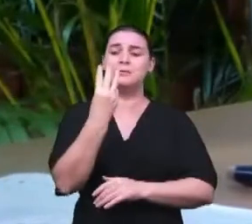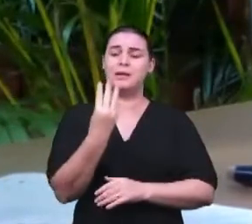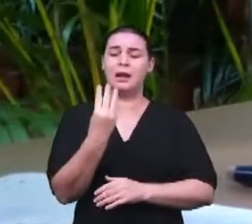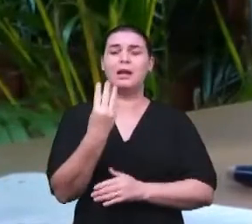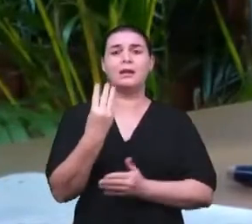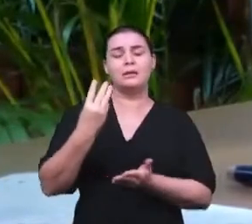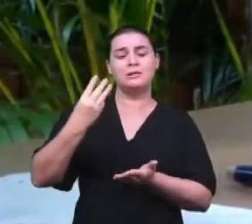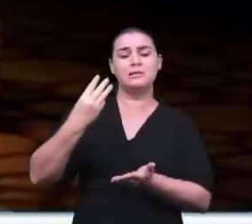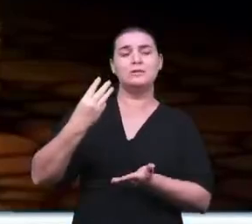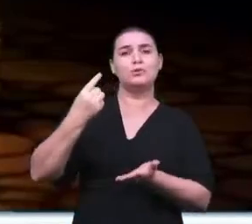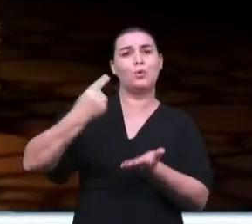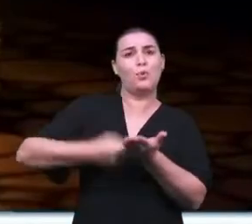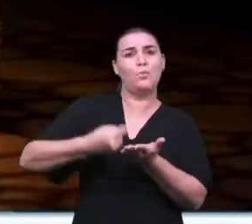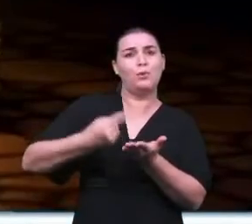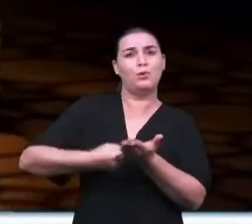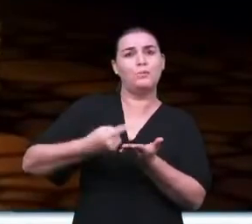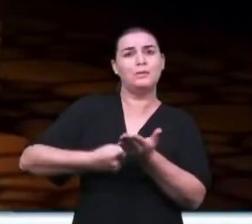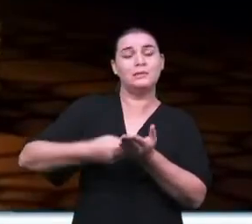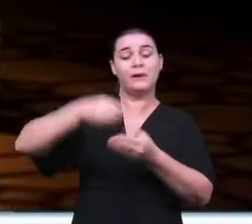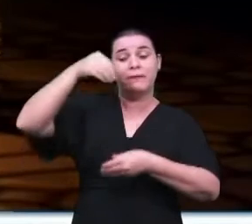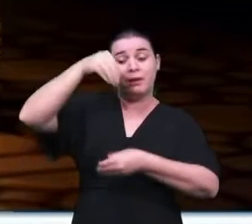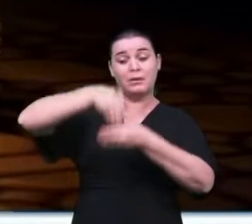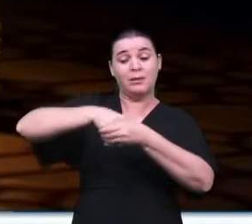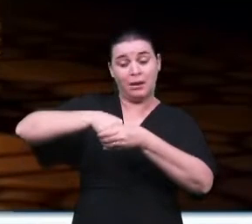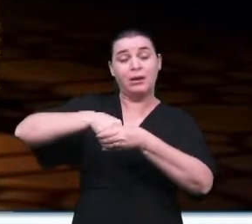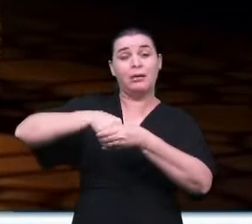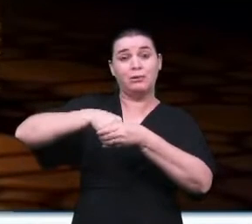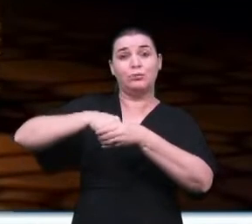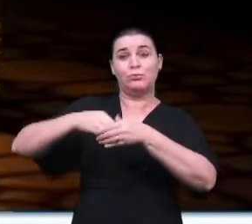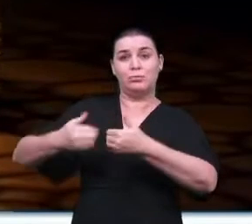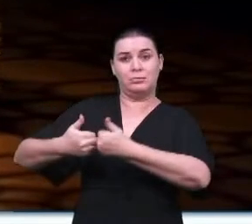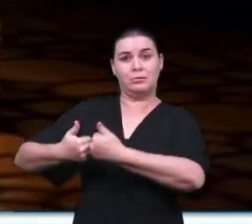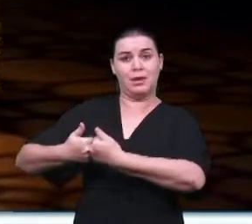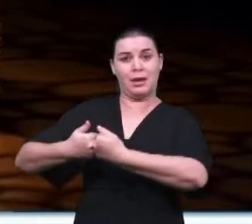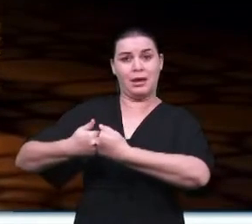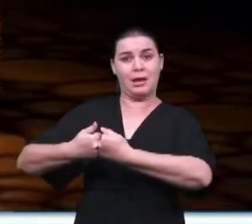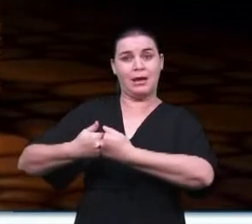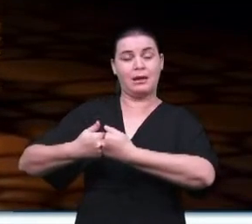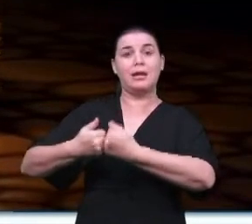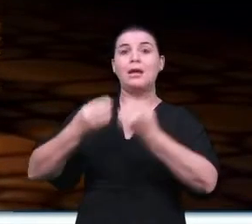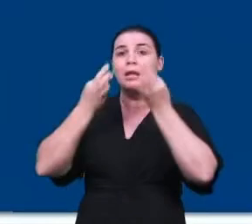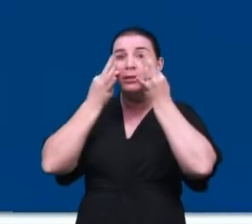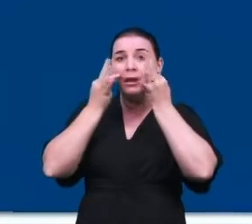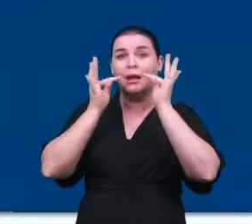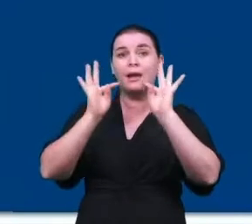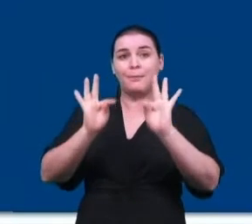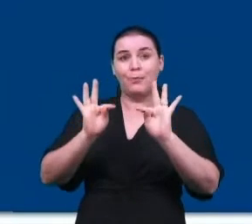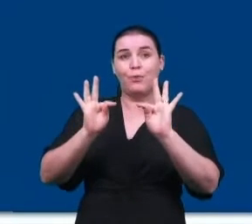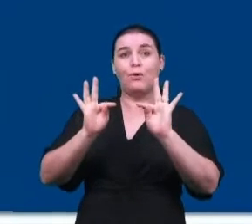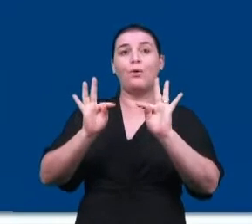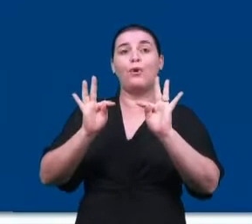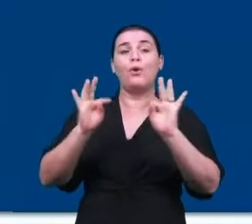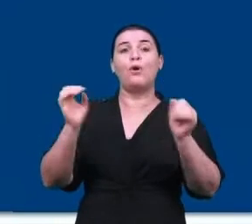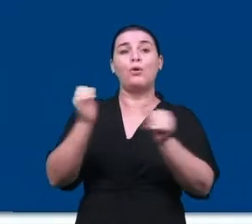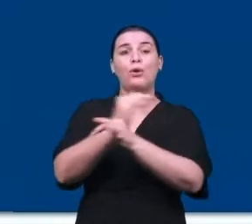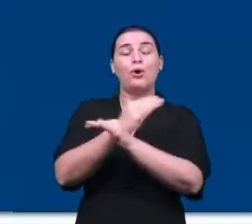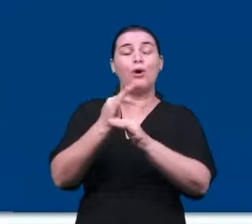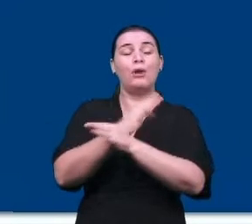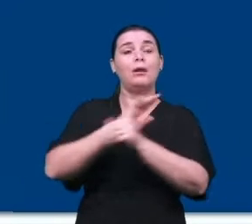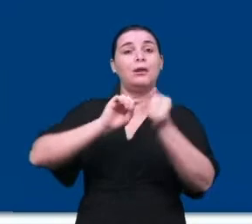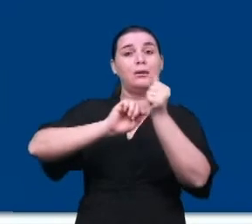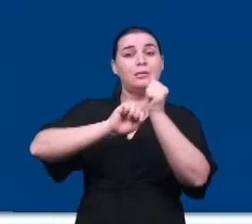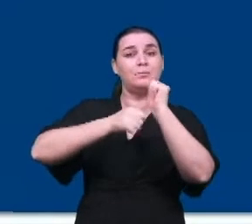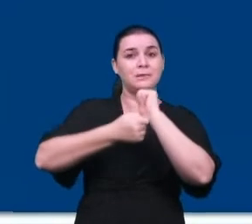arca estavam sendo atendidos, que era temor, mistério e glória, que na verdade